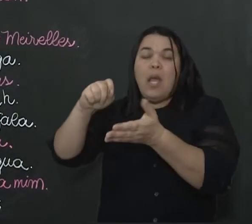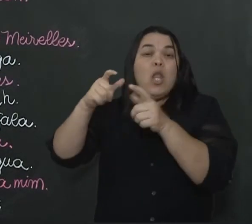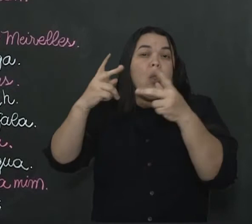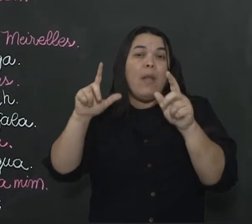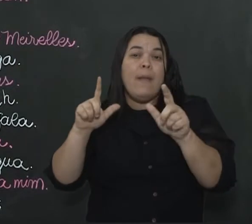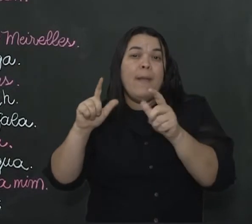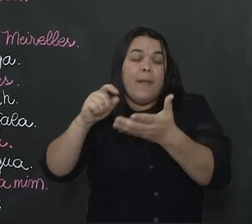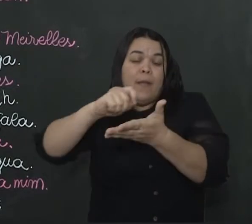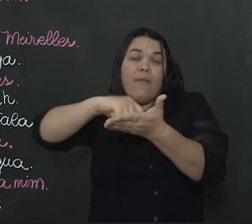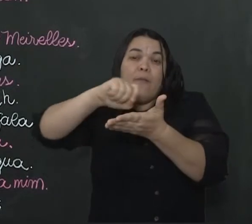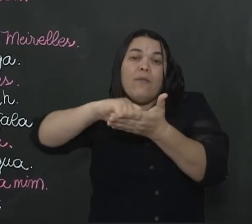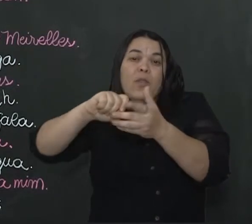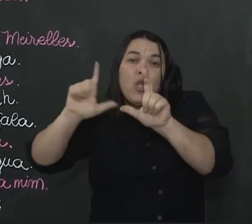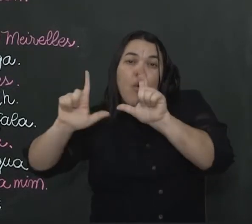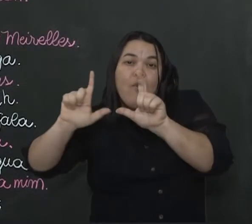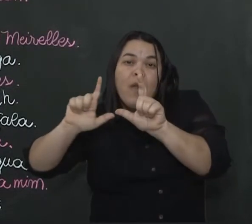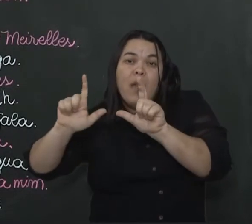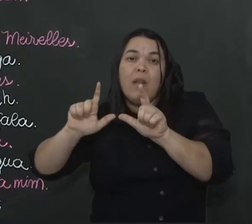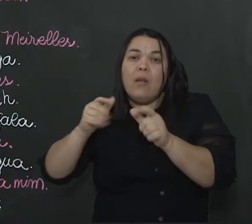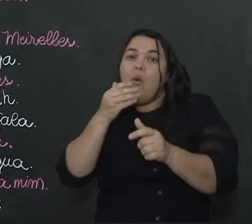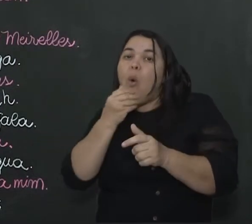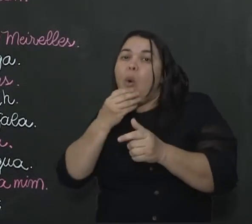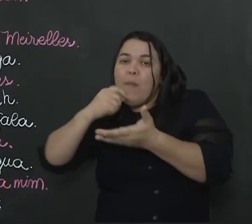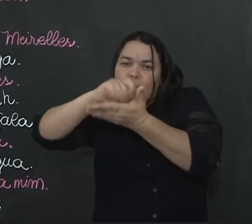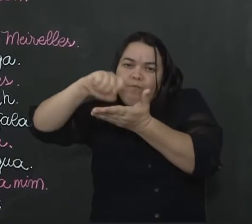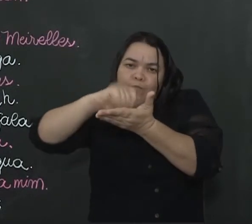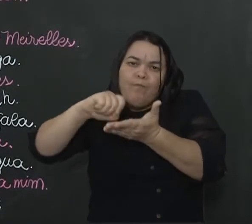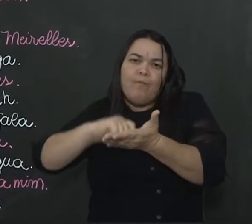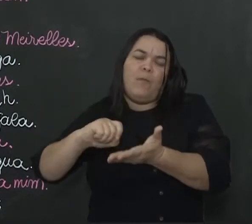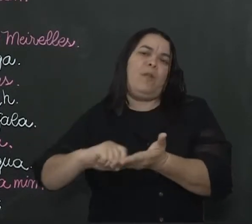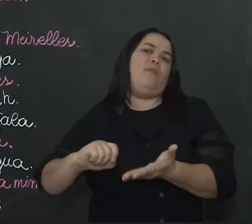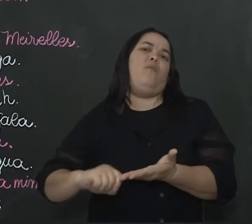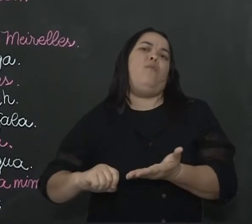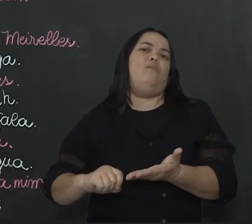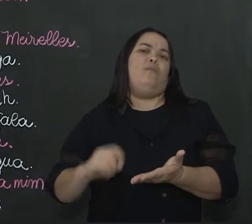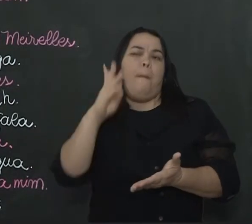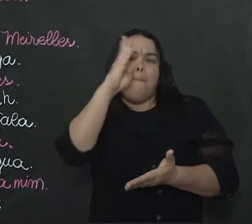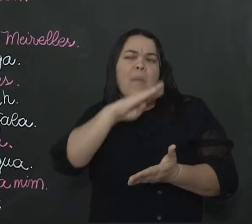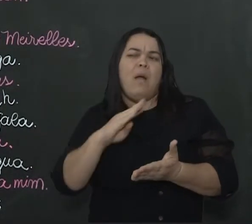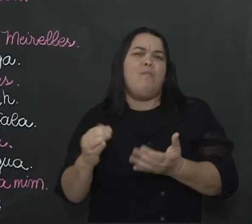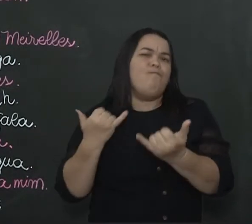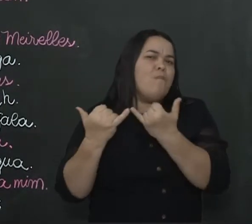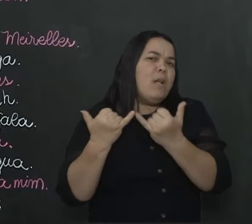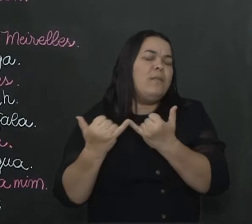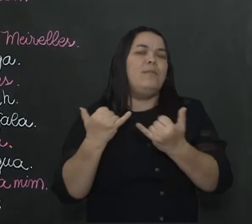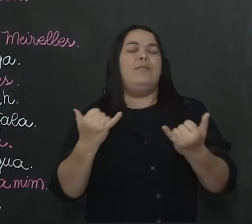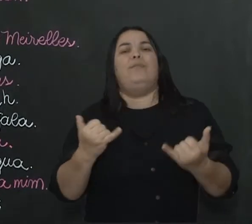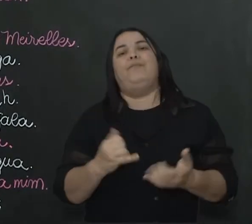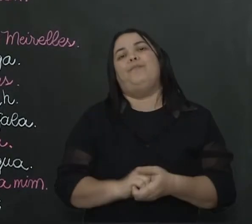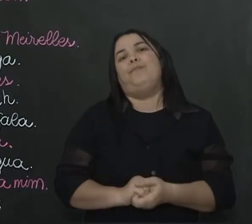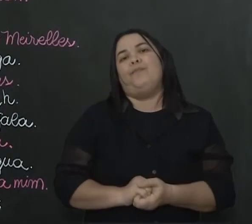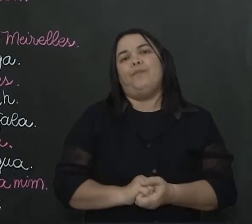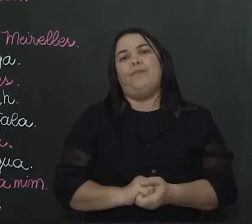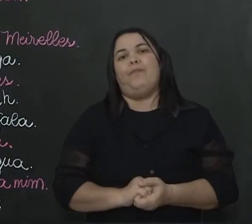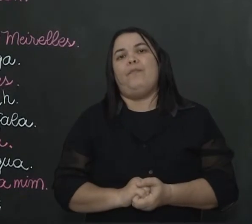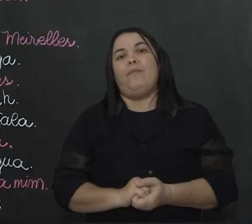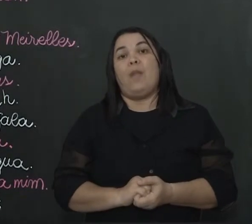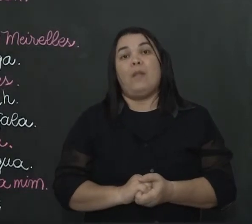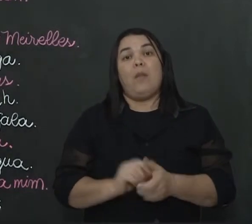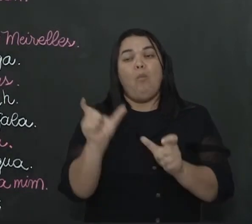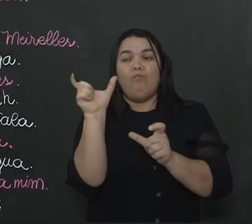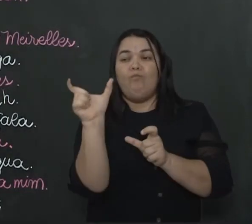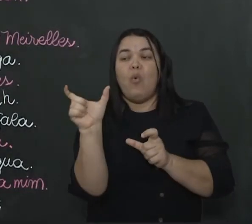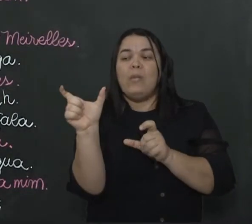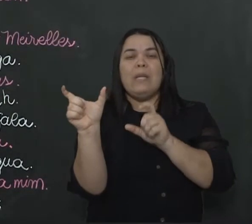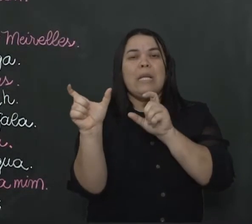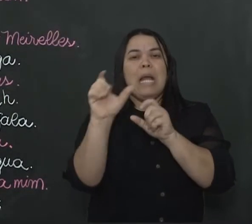com esse acento indicativo. Eu poderia até substituir, retirar essa expressão inteira e deixar só o nome Gilberto Braga. Então a expressão à